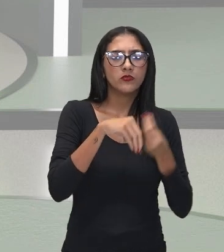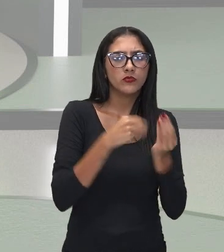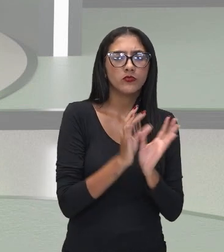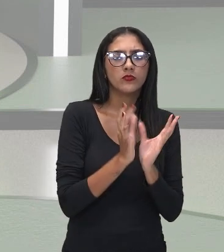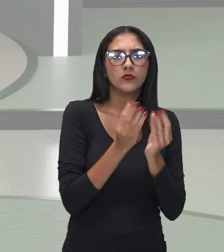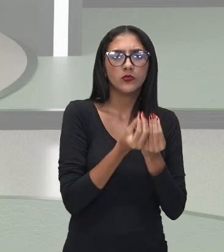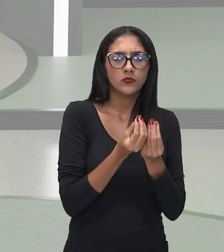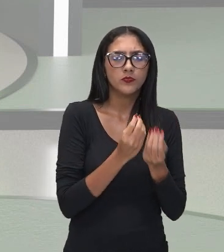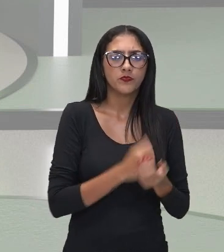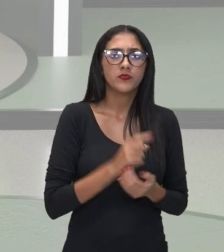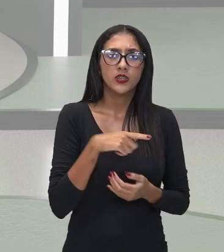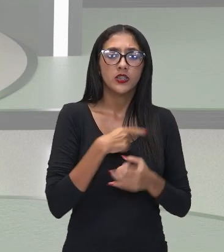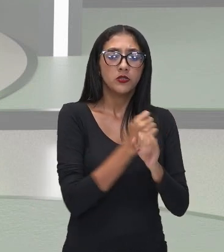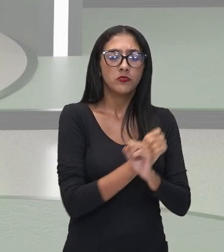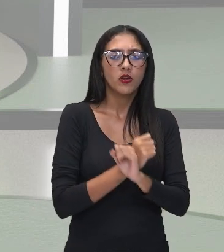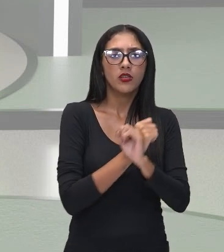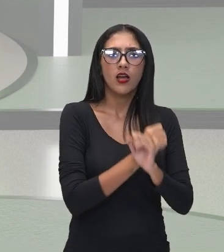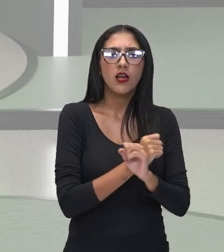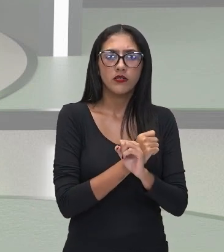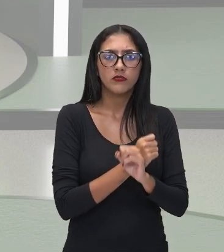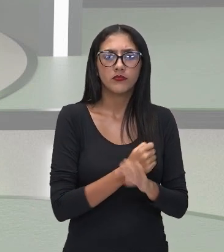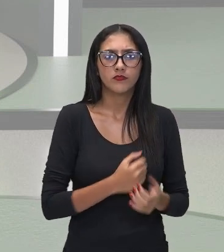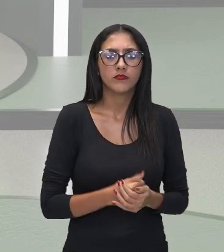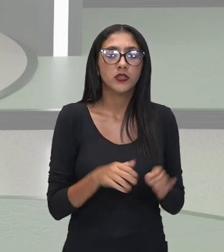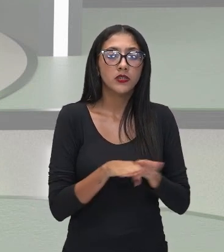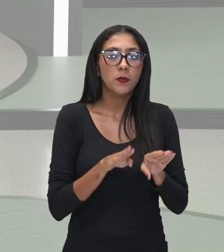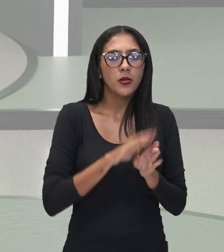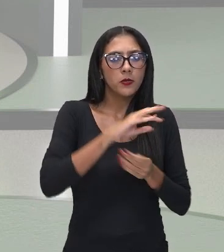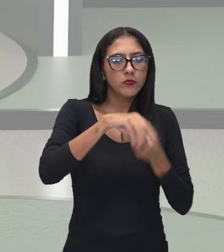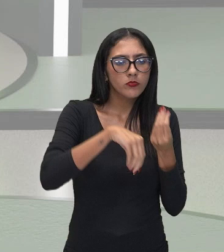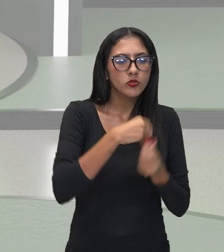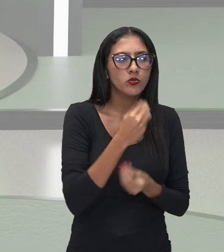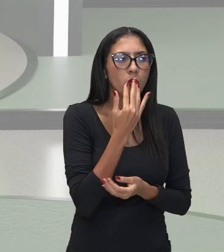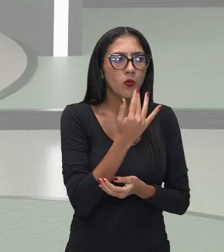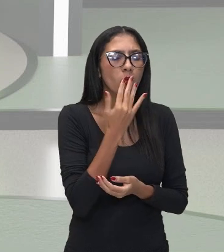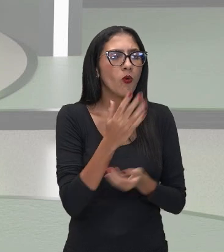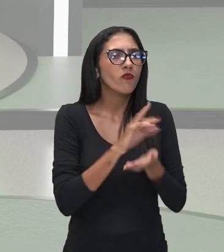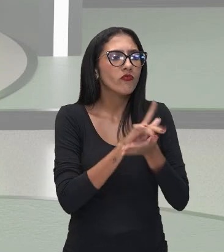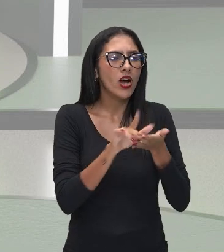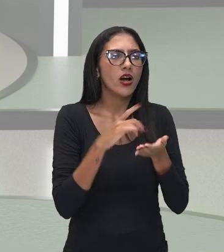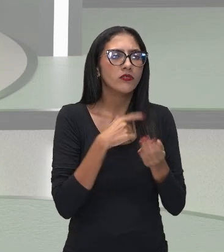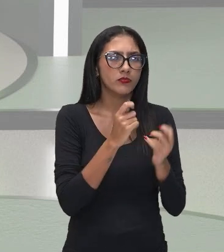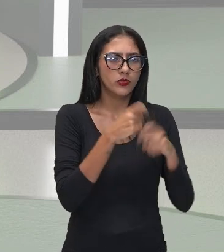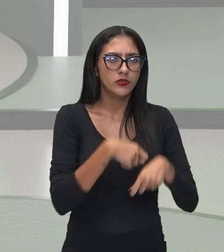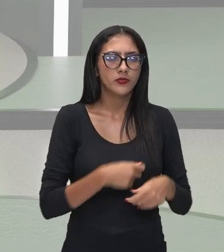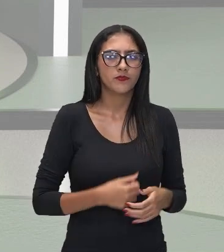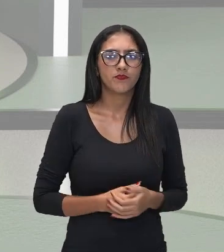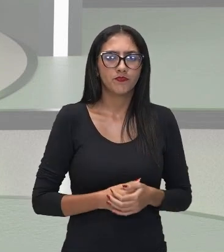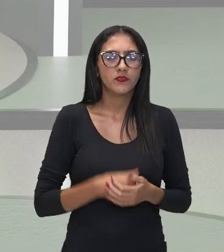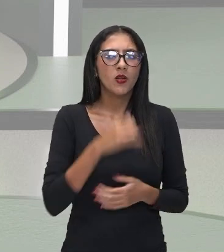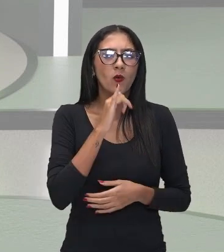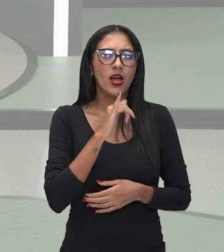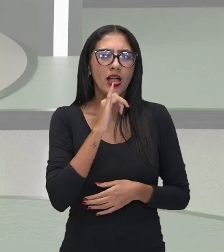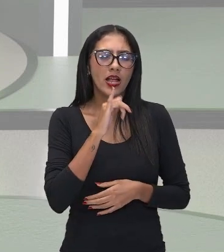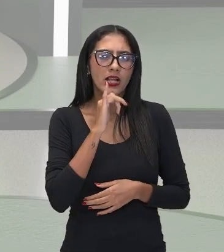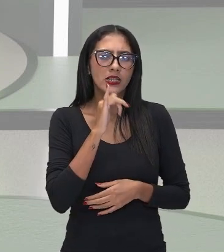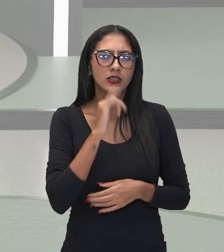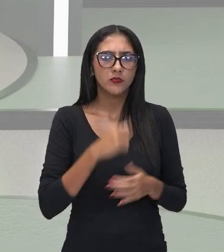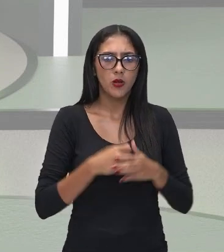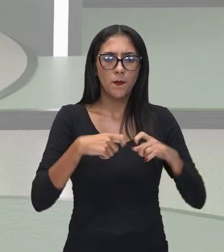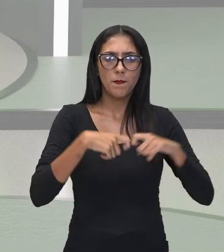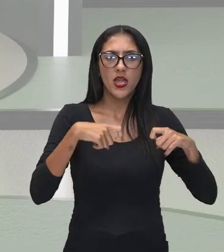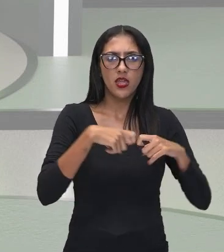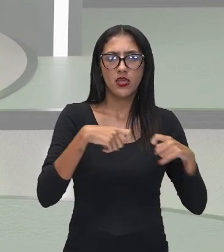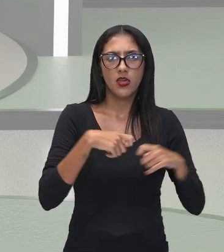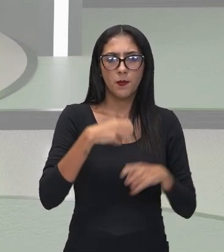térmico, tem uma facilidade de coloração, tá? E um exemplo são as meias calças. E temos